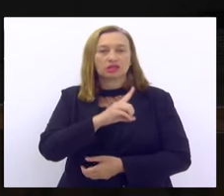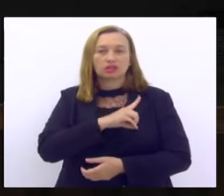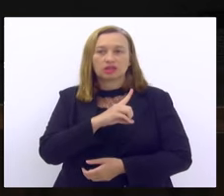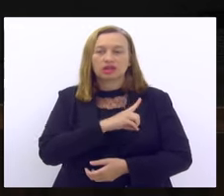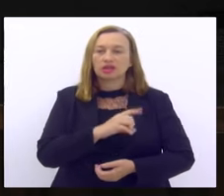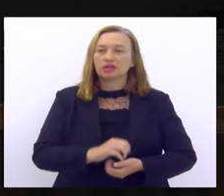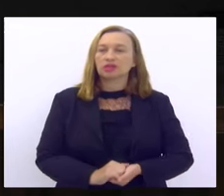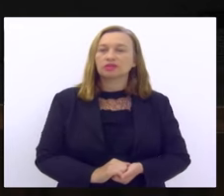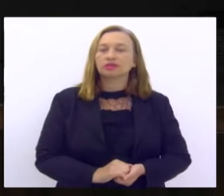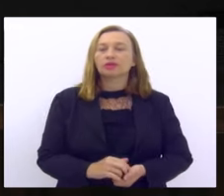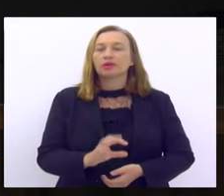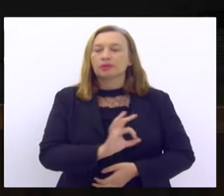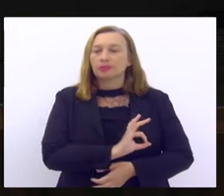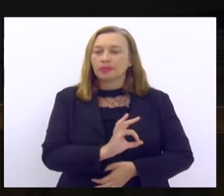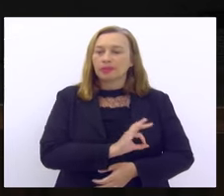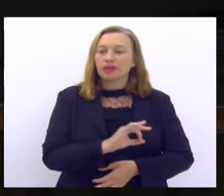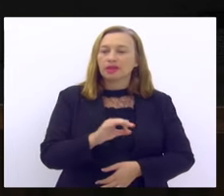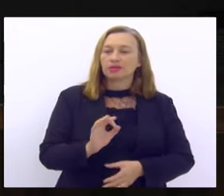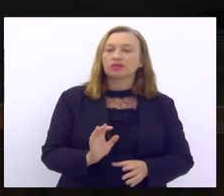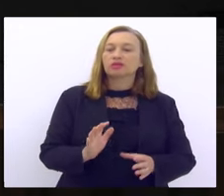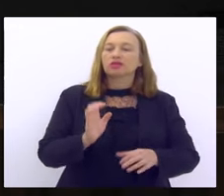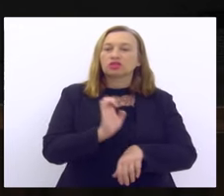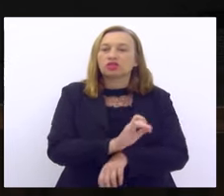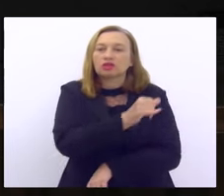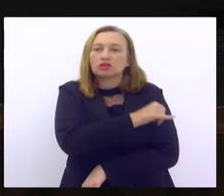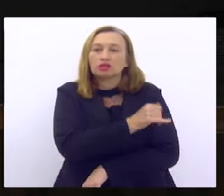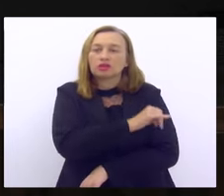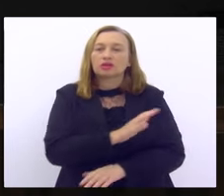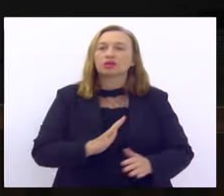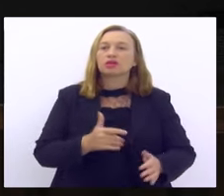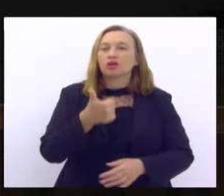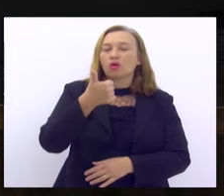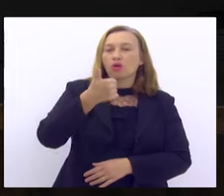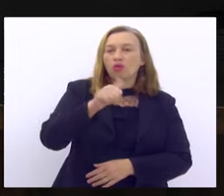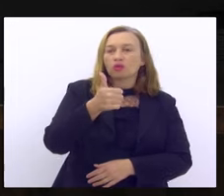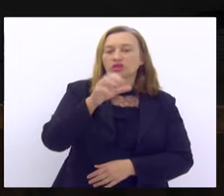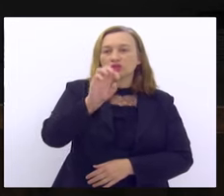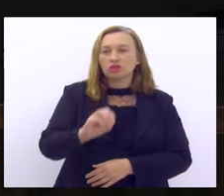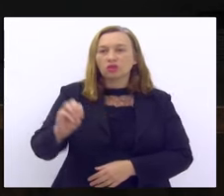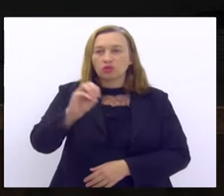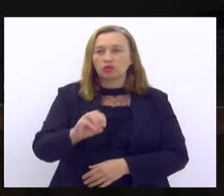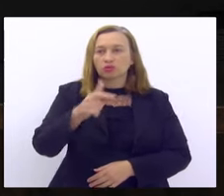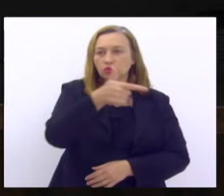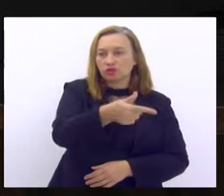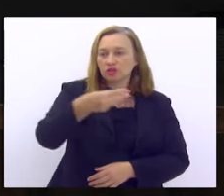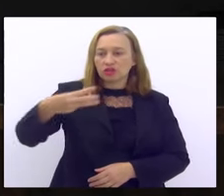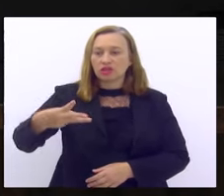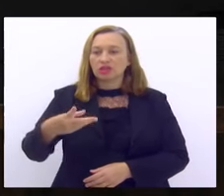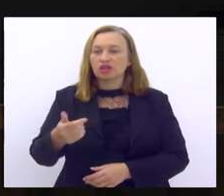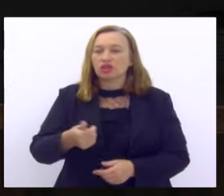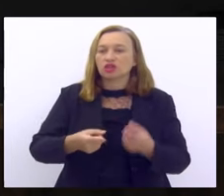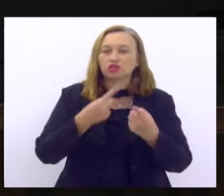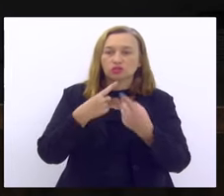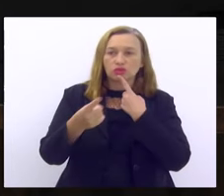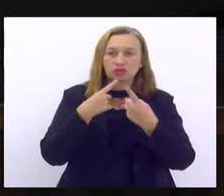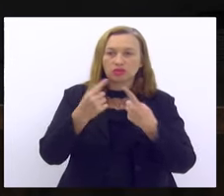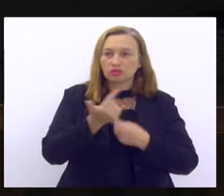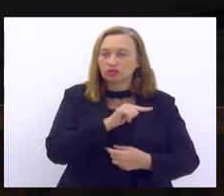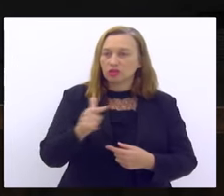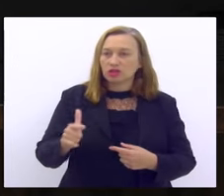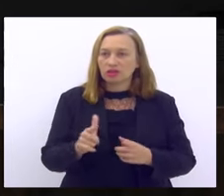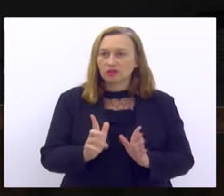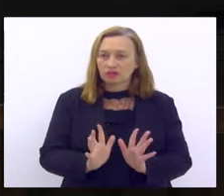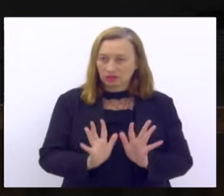delegacias de polícia no âmbito do Estado do Rio de Janeiro. Prazo 11 de outubro de 23. Em discussão, não havendo quem